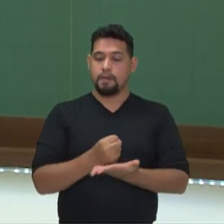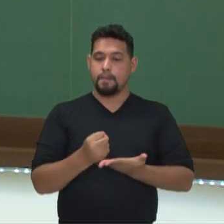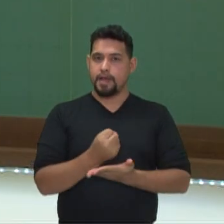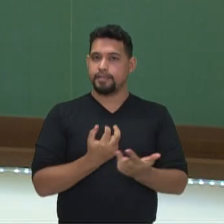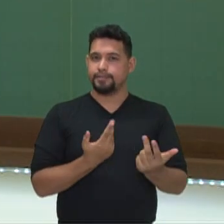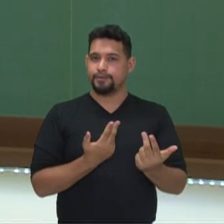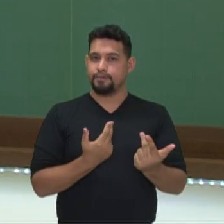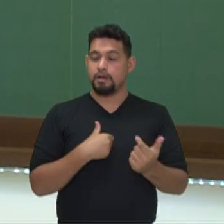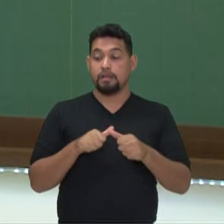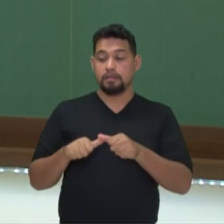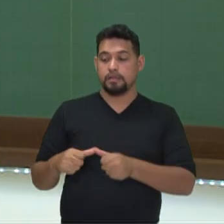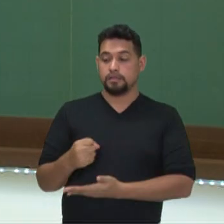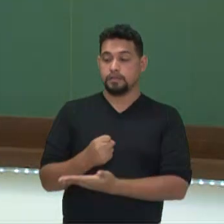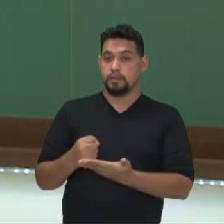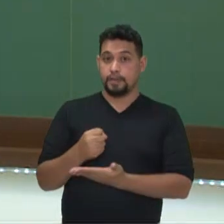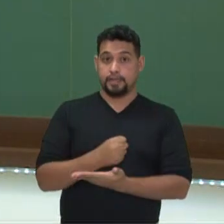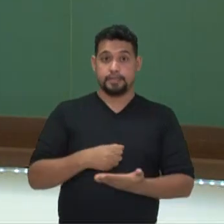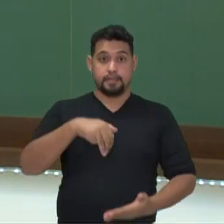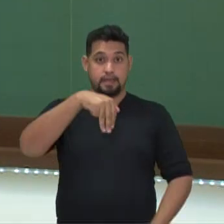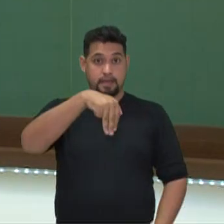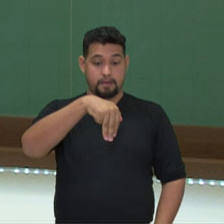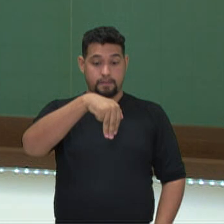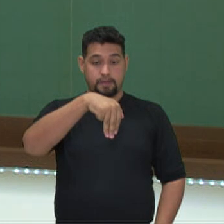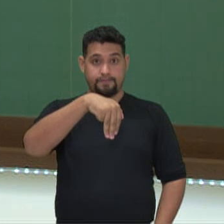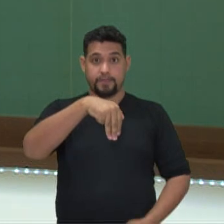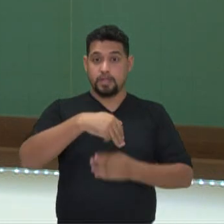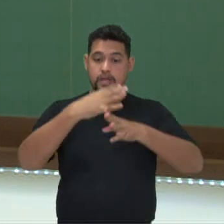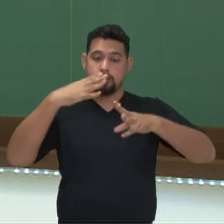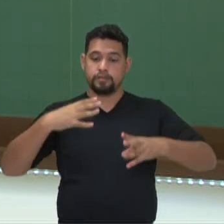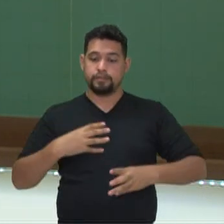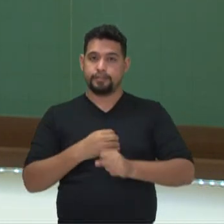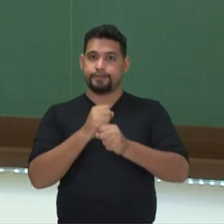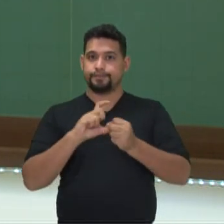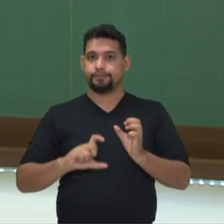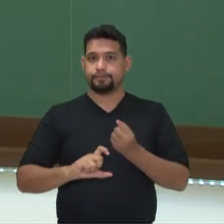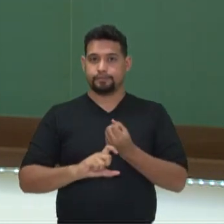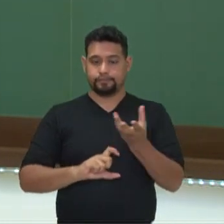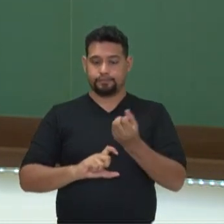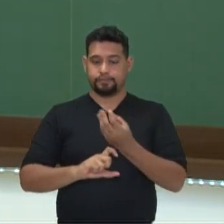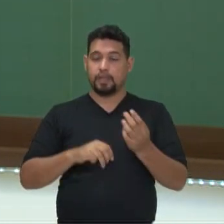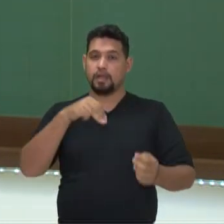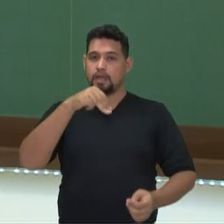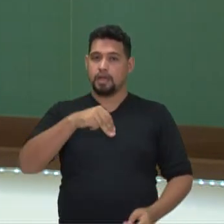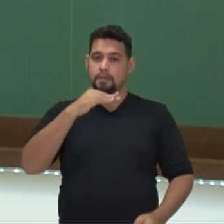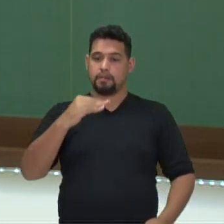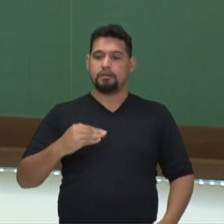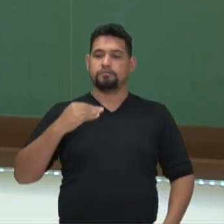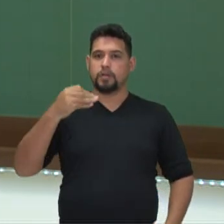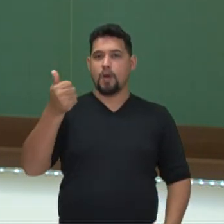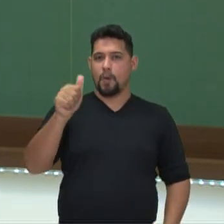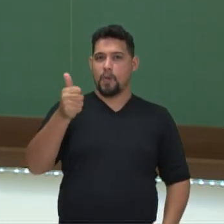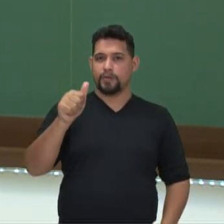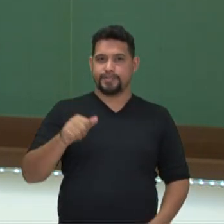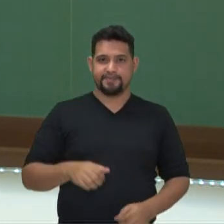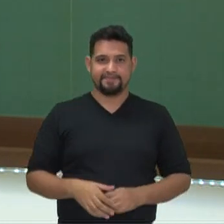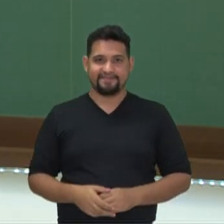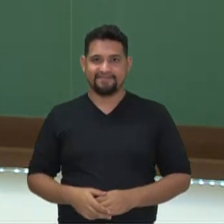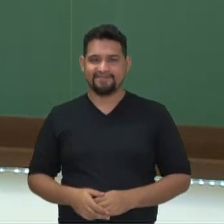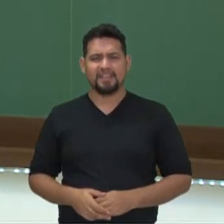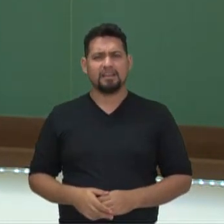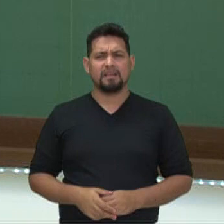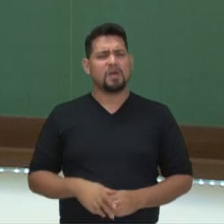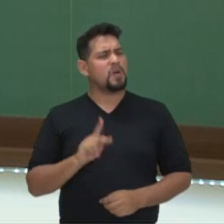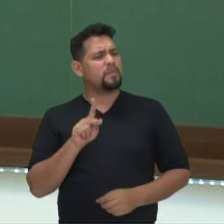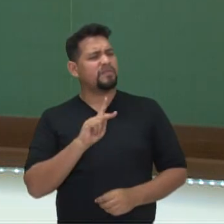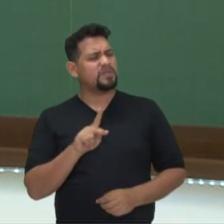Então, mantenho a minha base m e somos expoentes. M elevado a 11, ok? Ah, professora,